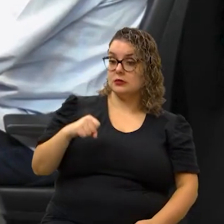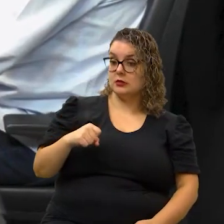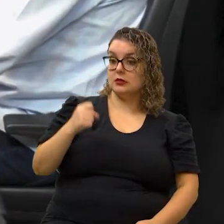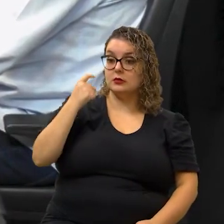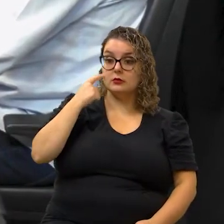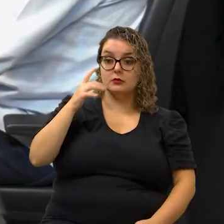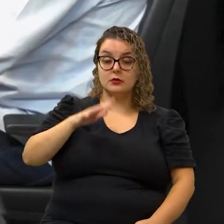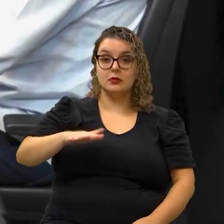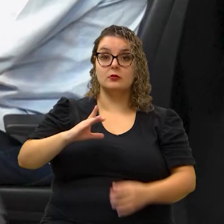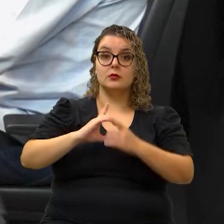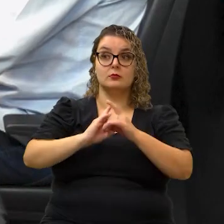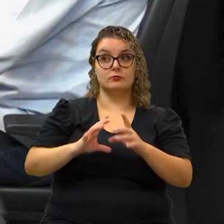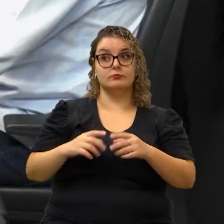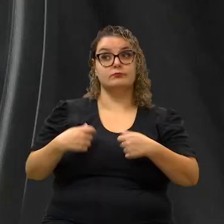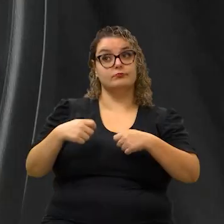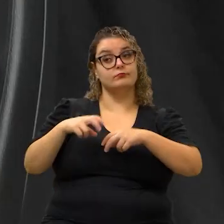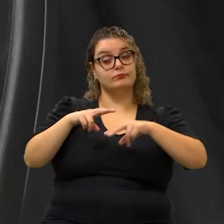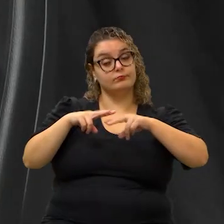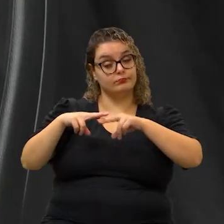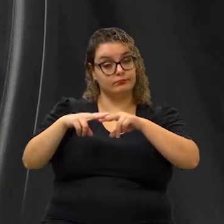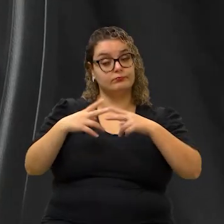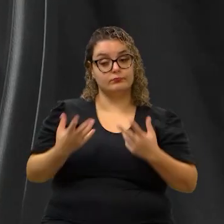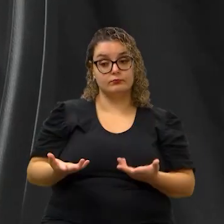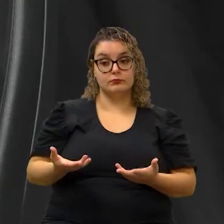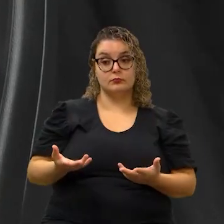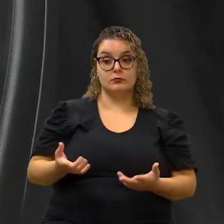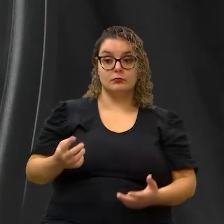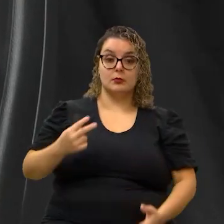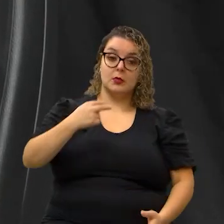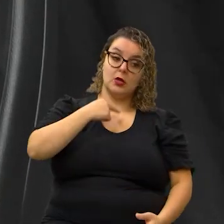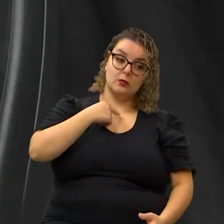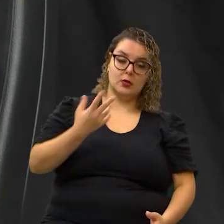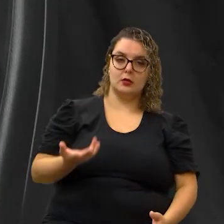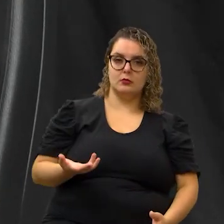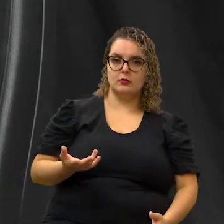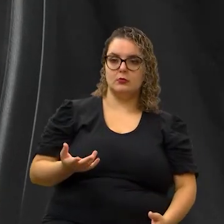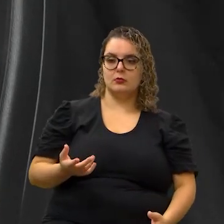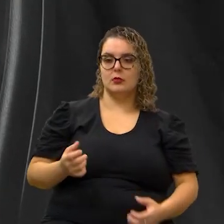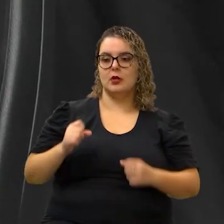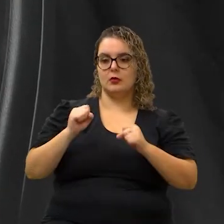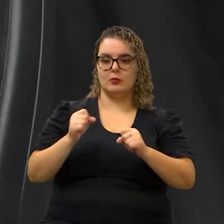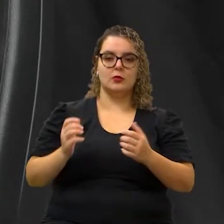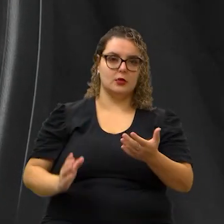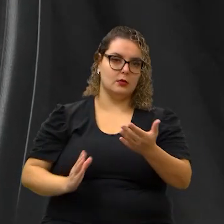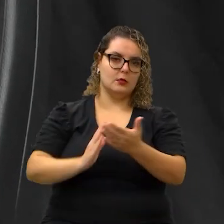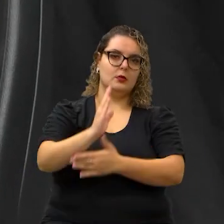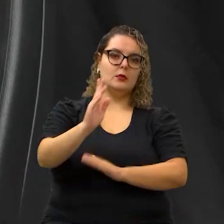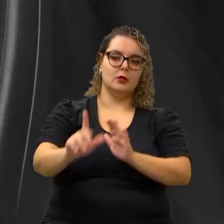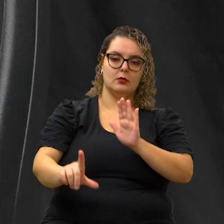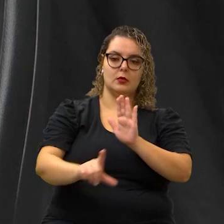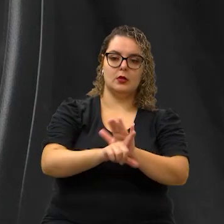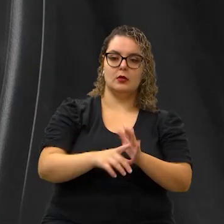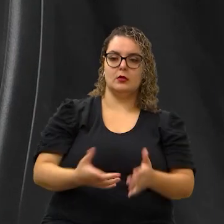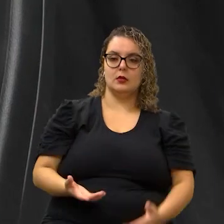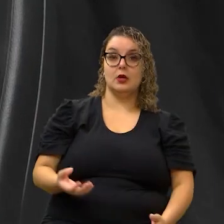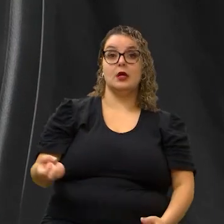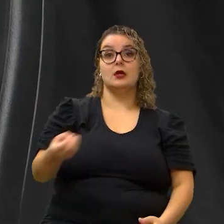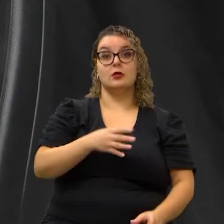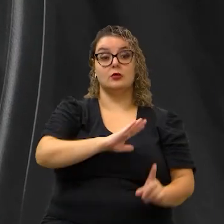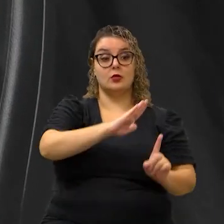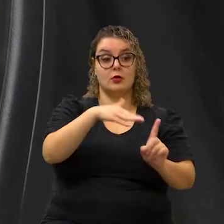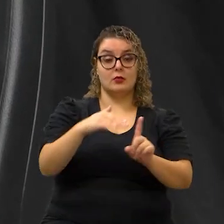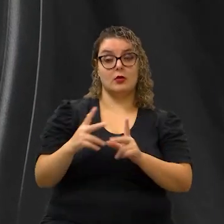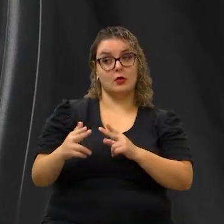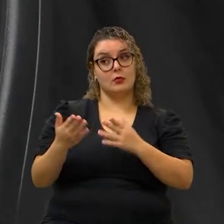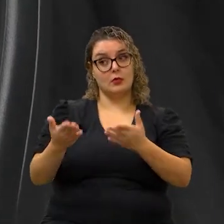populoso. Isso, numa perspectiva democrática, devia ser revista. Mas não foi possível, mas pelo menos a gente aprovou uma lei